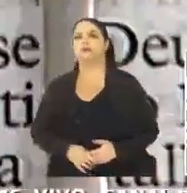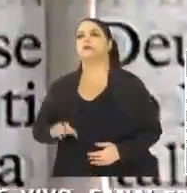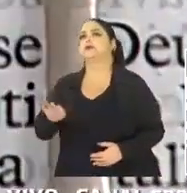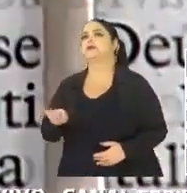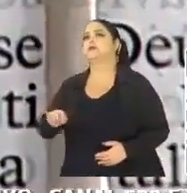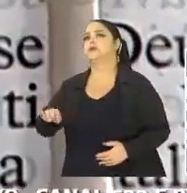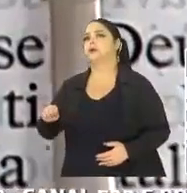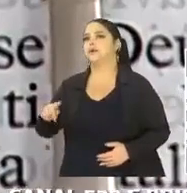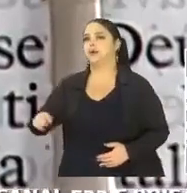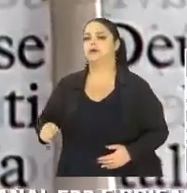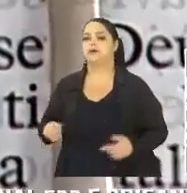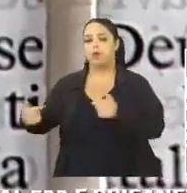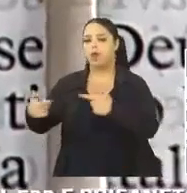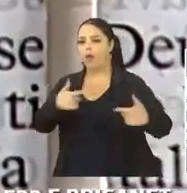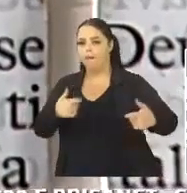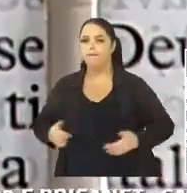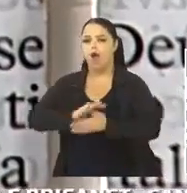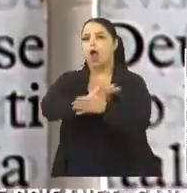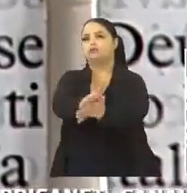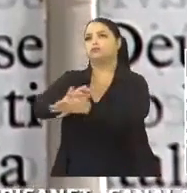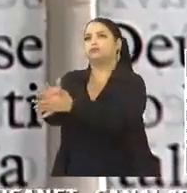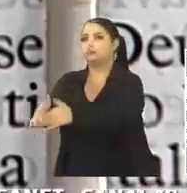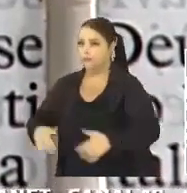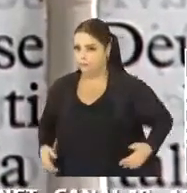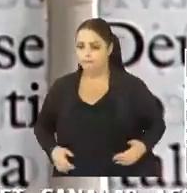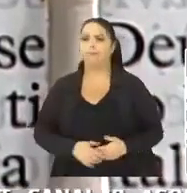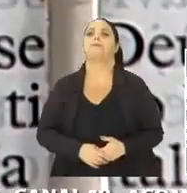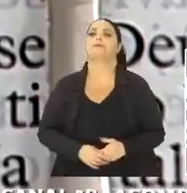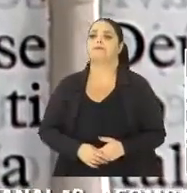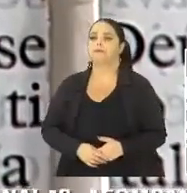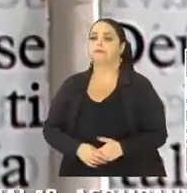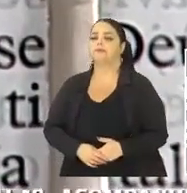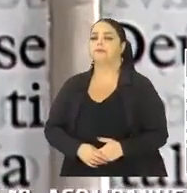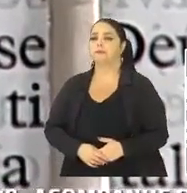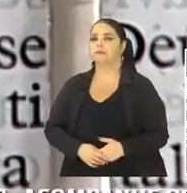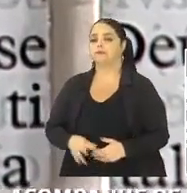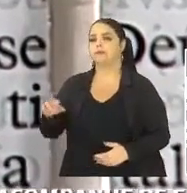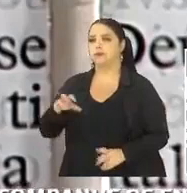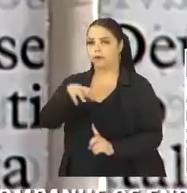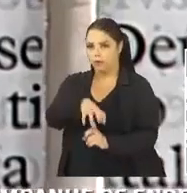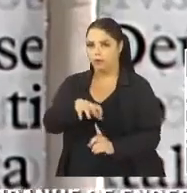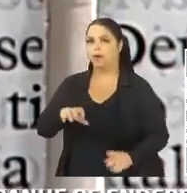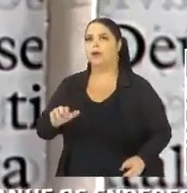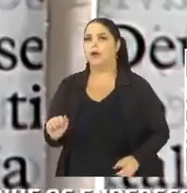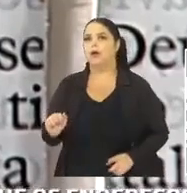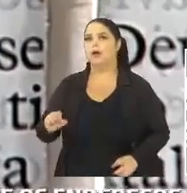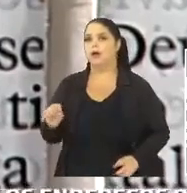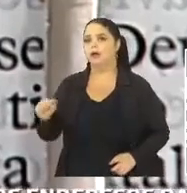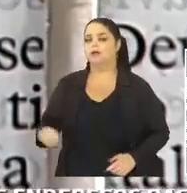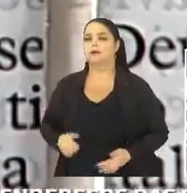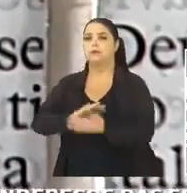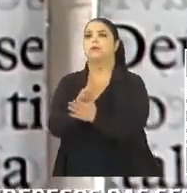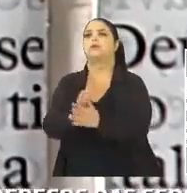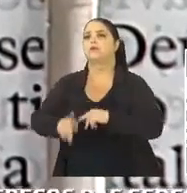para provocar um verdadeiro massacre. O rei Asa seria massacrado com seu povo, com